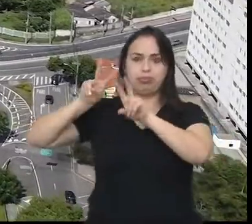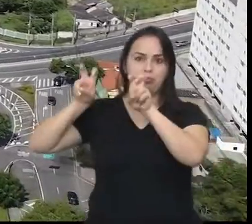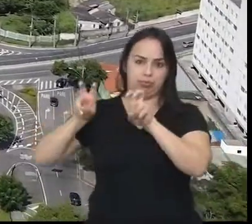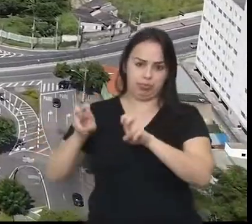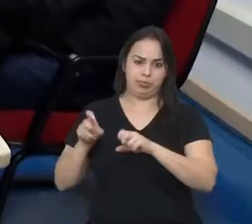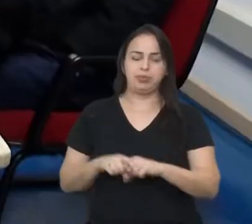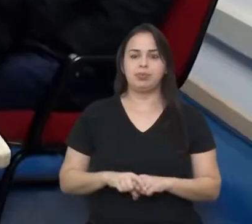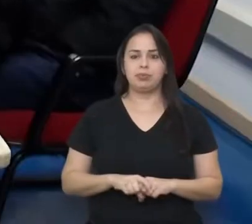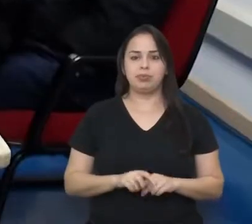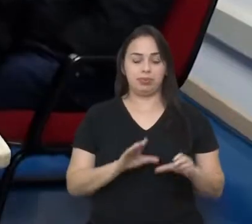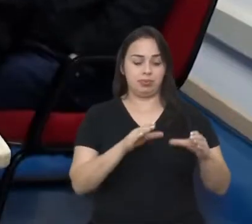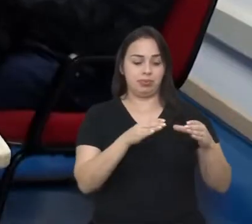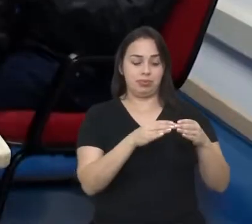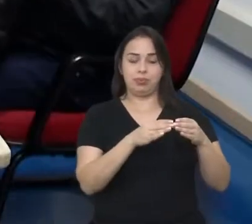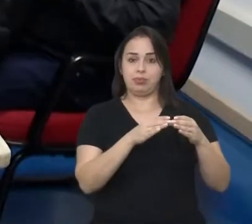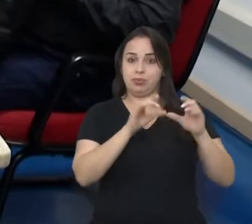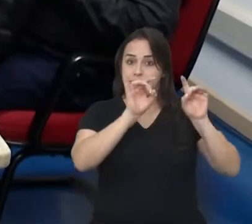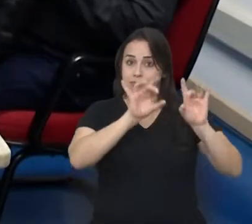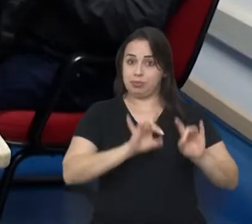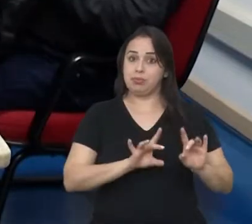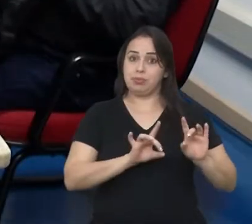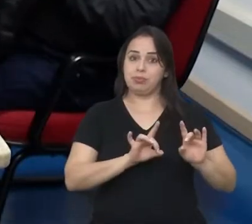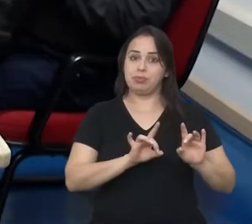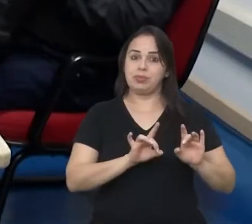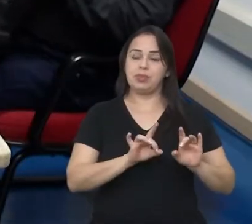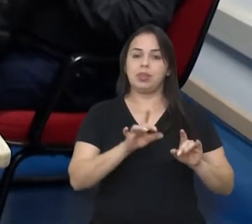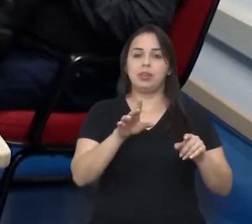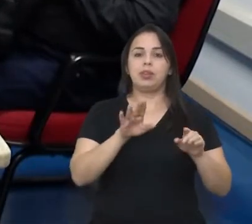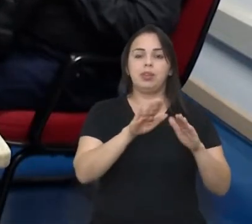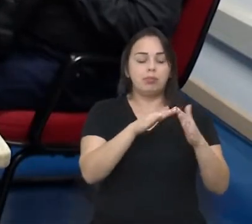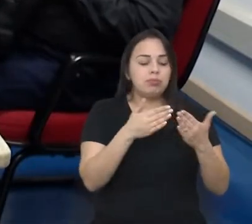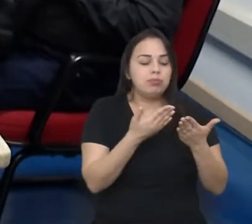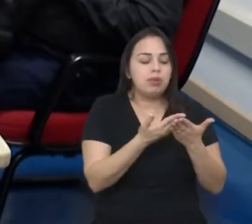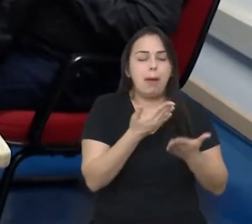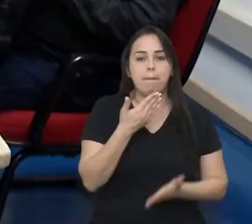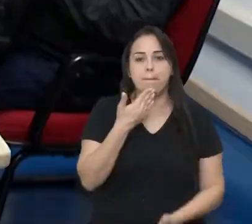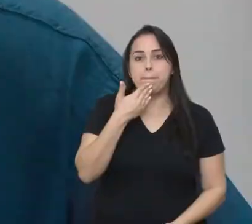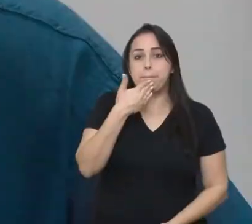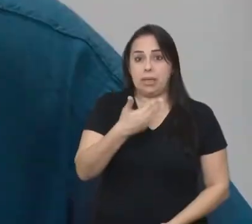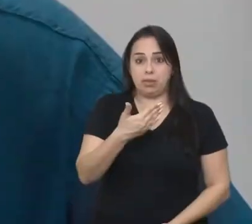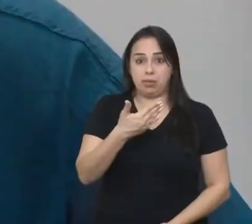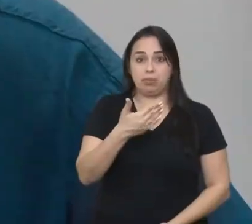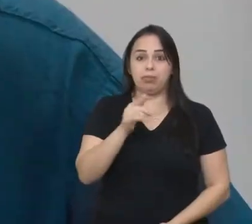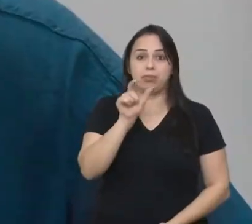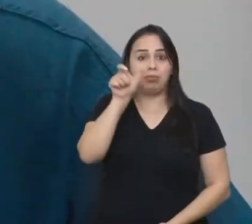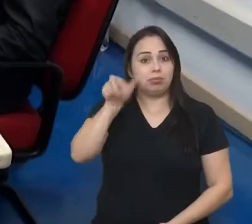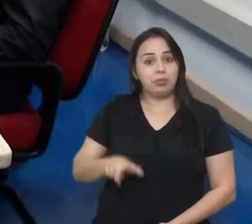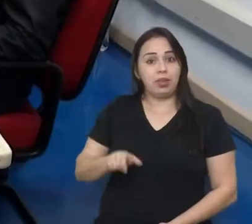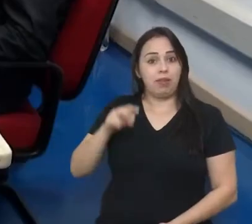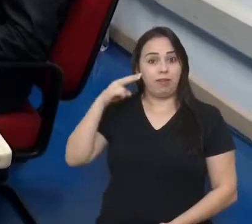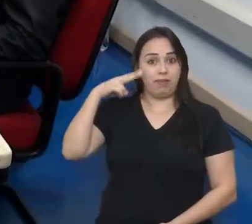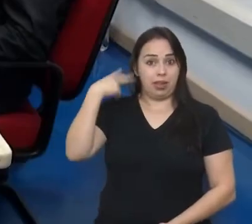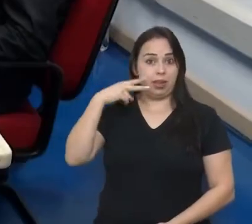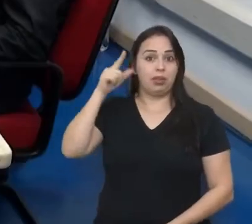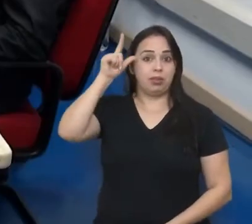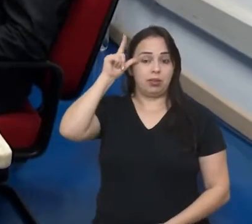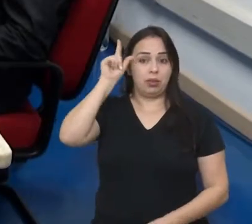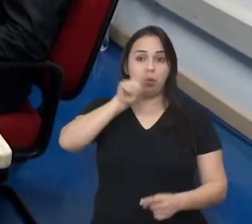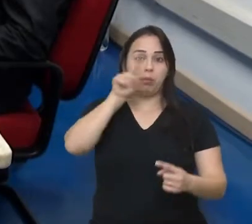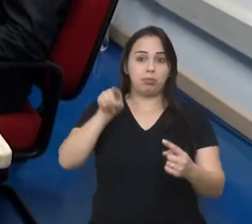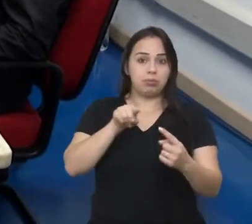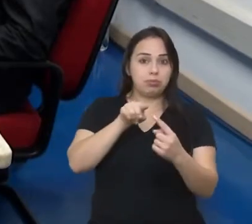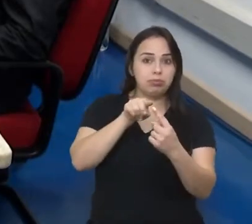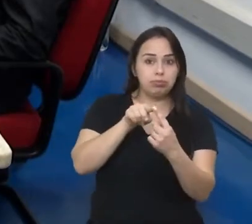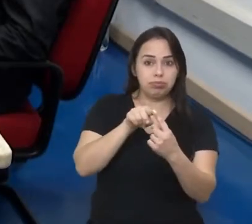diversos assuntos. A Comissão Especial de Inquérito foi instituída a partir de um requerimento do vereador Lino Bispo e tem como